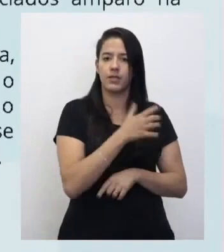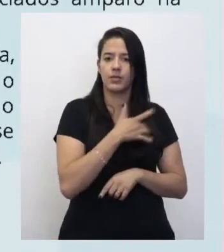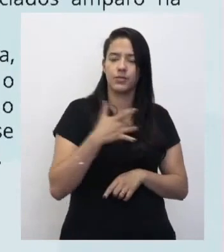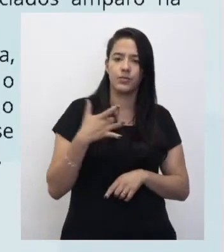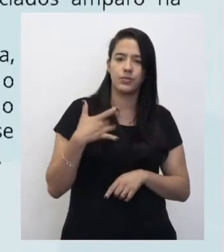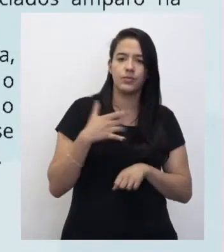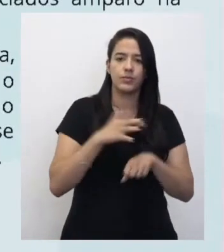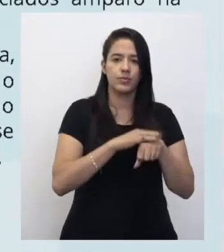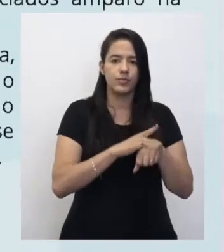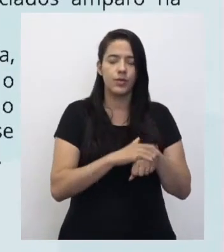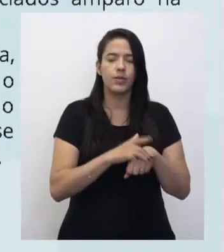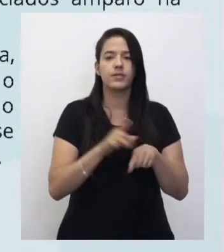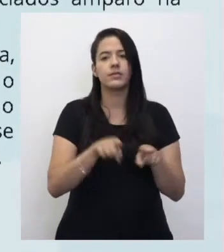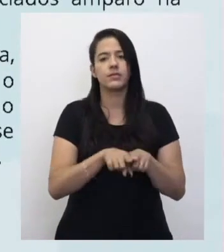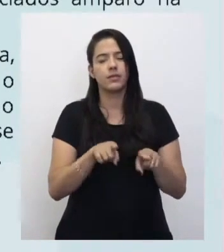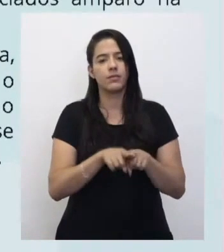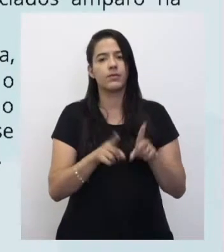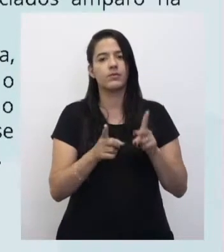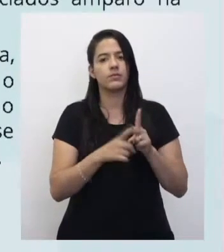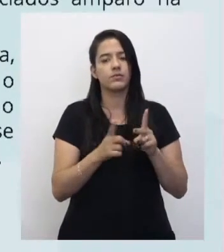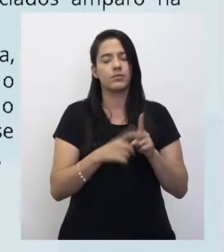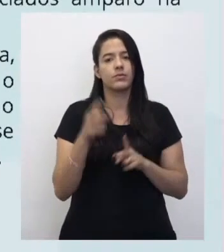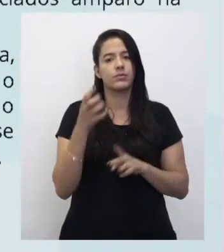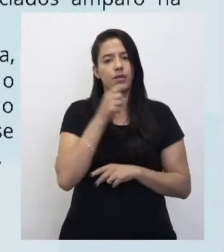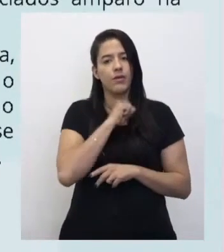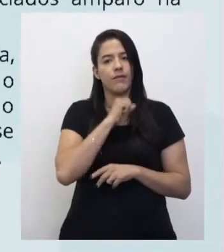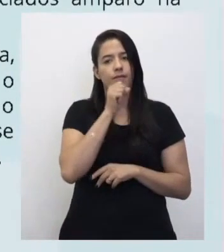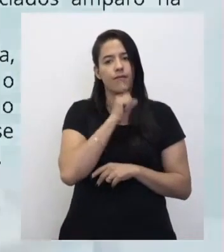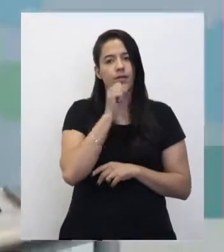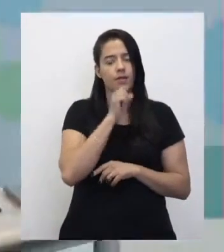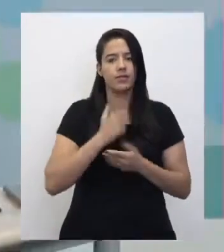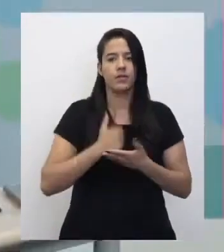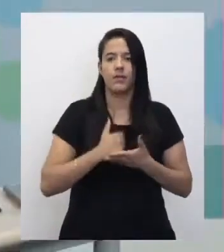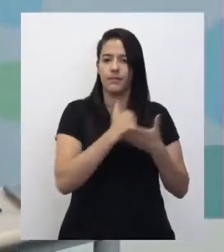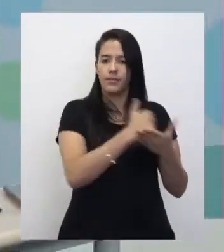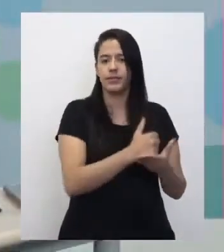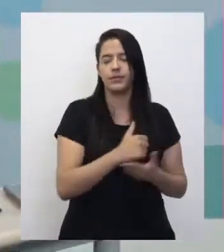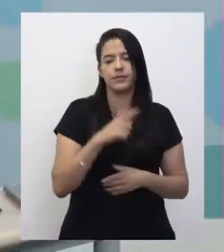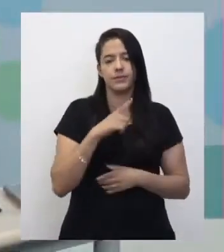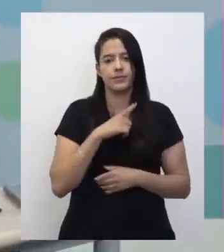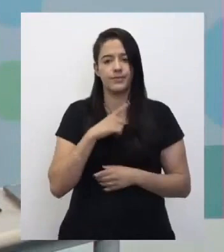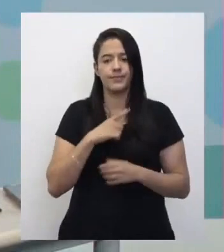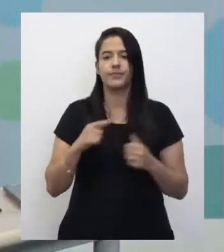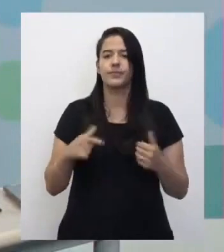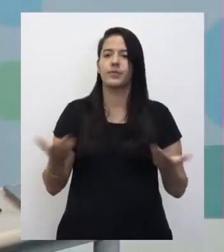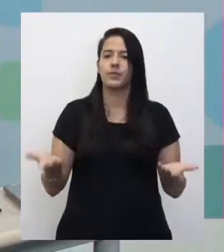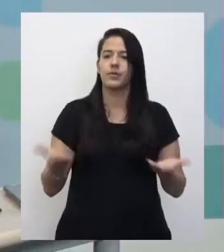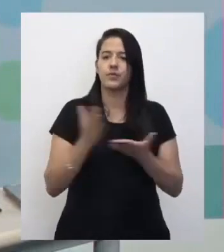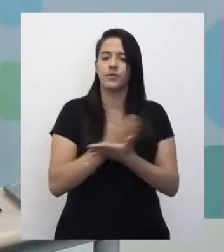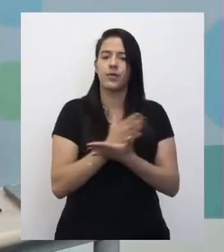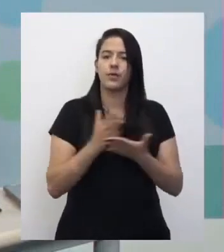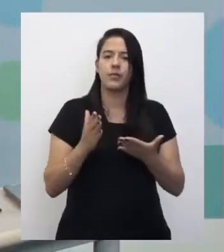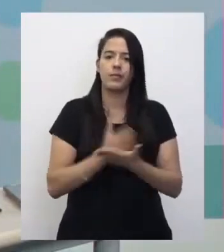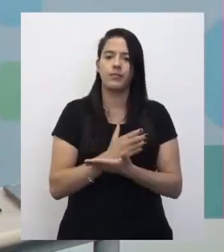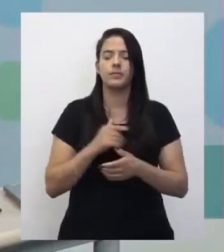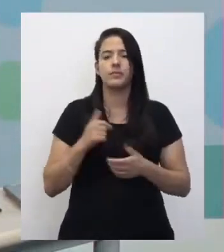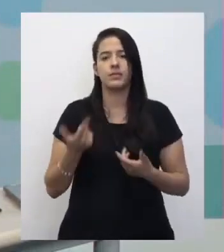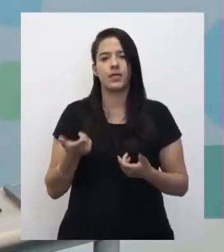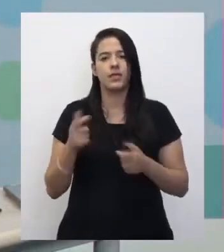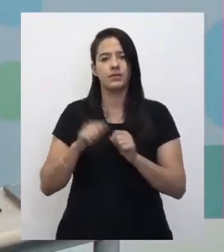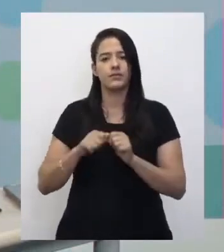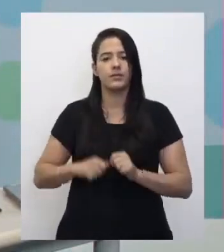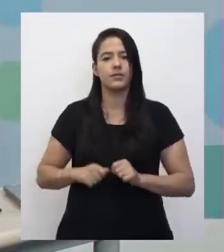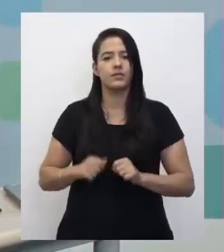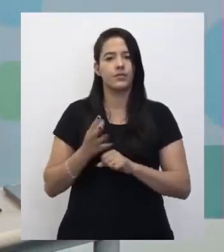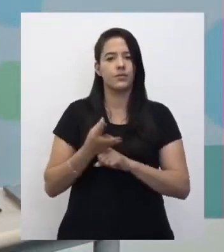na velhice. Quando a gente fala de monopólio de determinadas atividades, significa que estes artesãos,